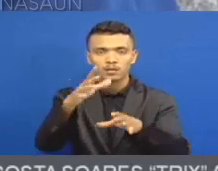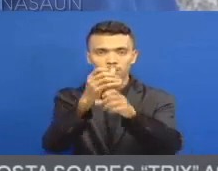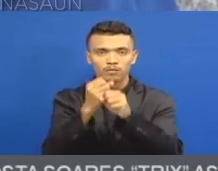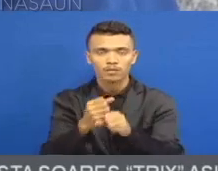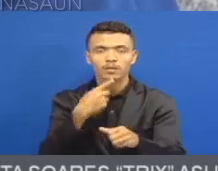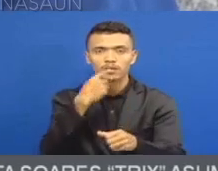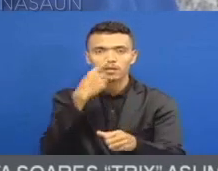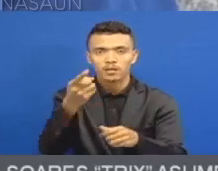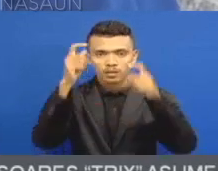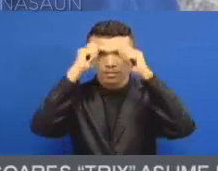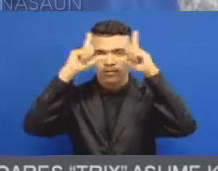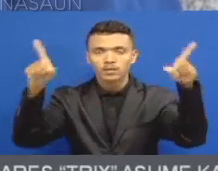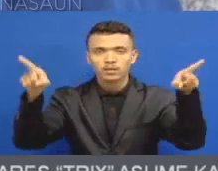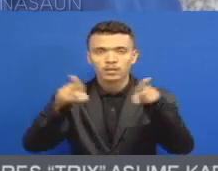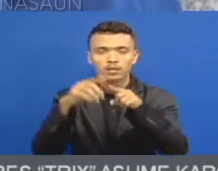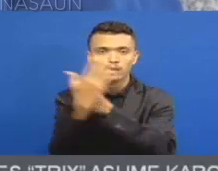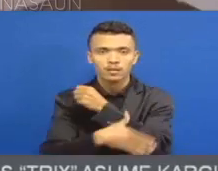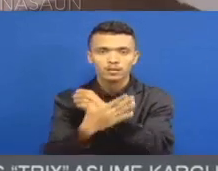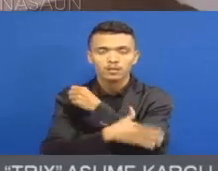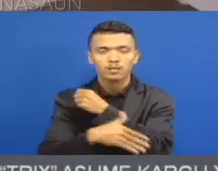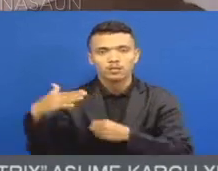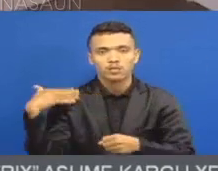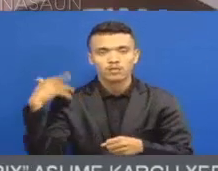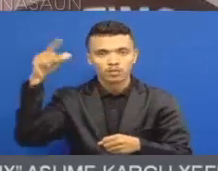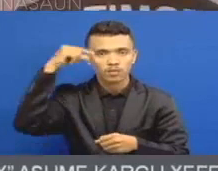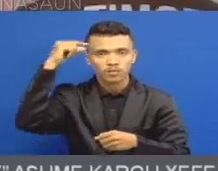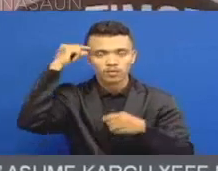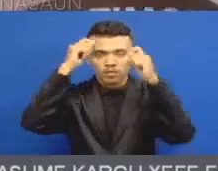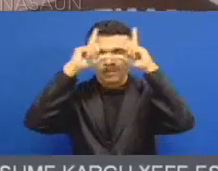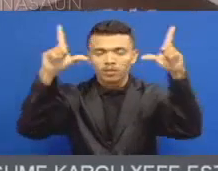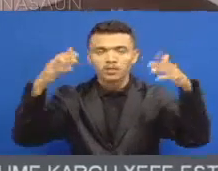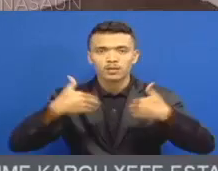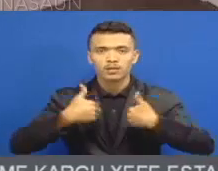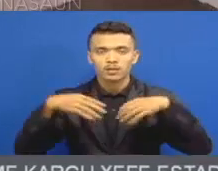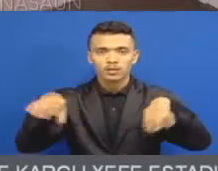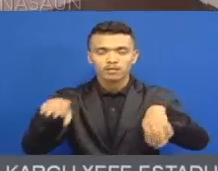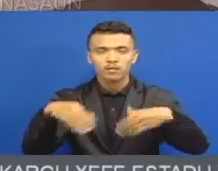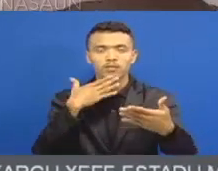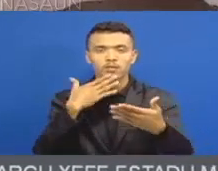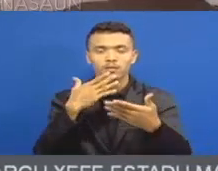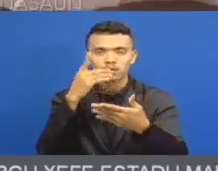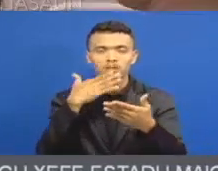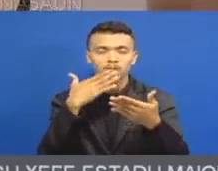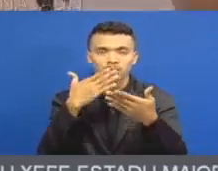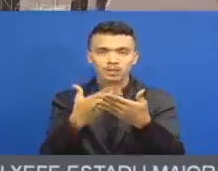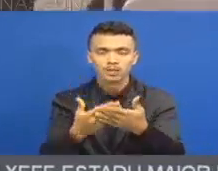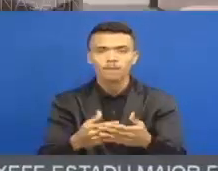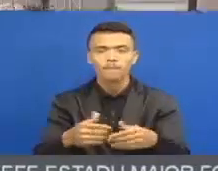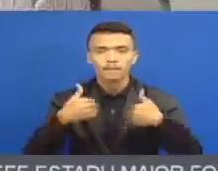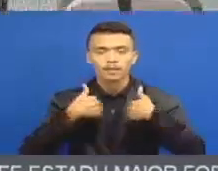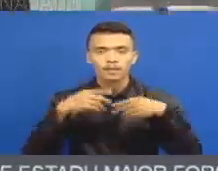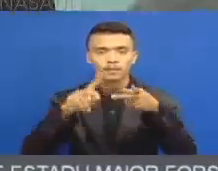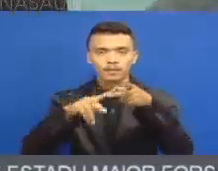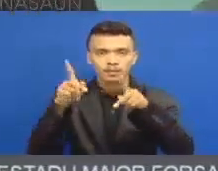tuir, Timor-Leste Hanesang Nação Jovem, no Governo Timor-Leste e Serviço Ida Reforma Positivo Tebes, no Nebele e a